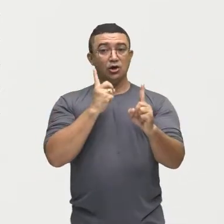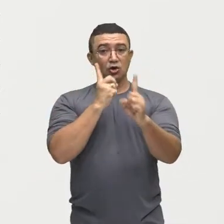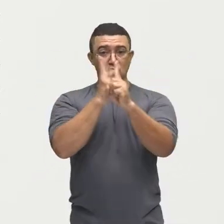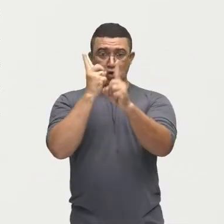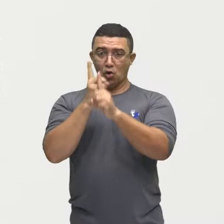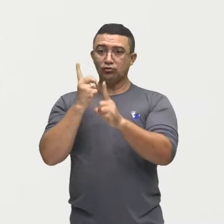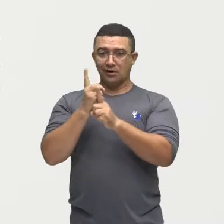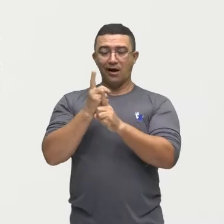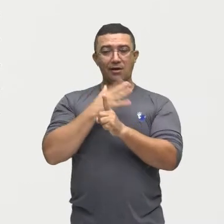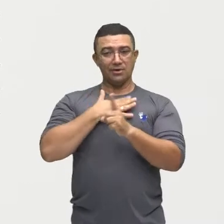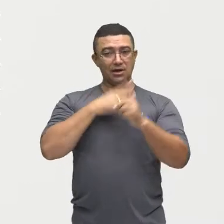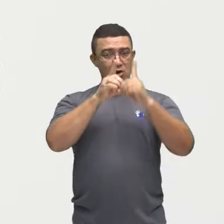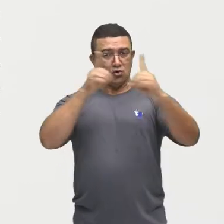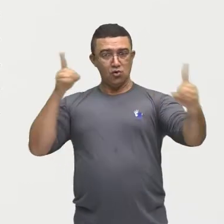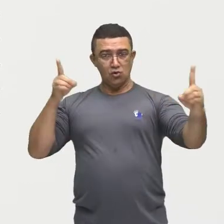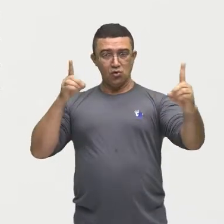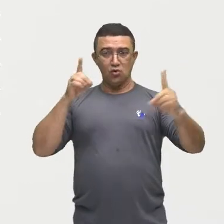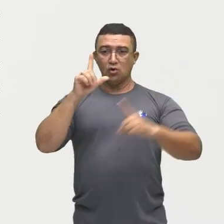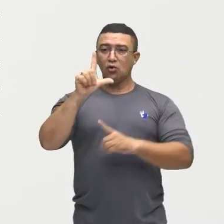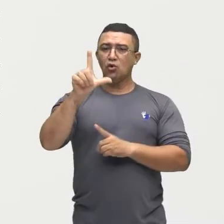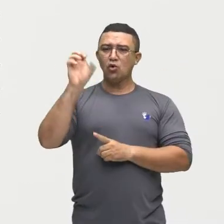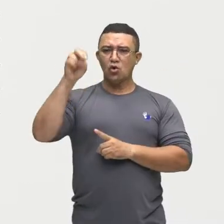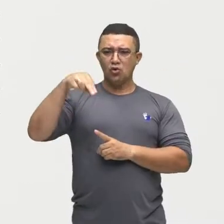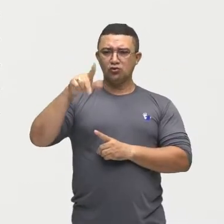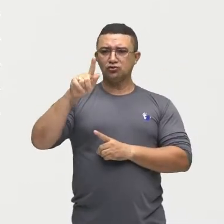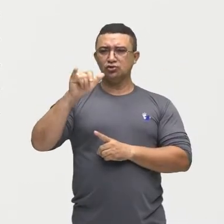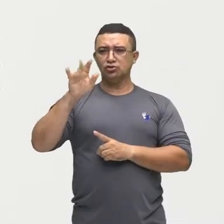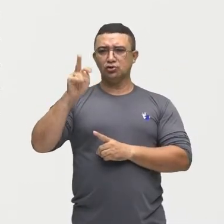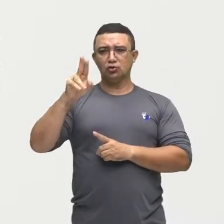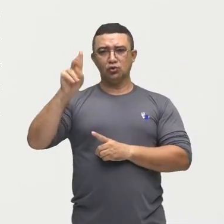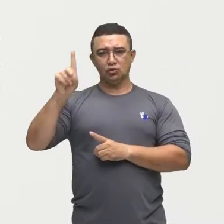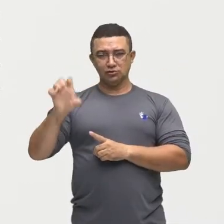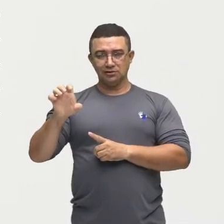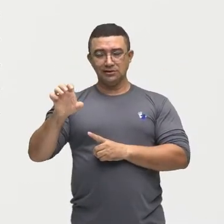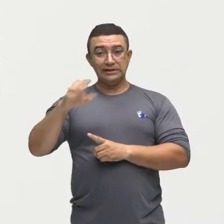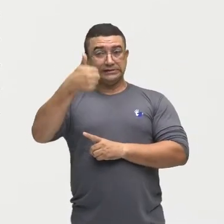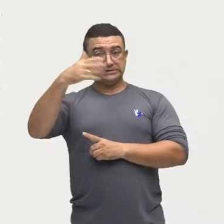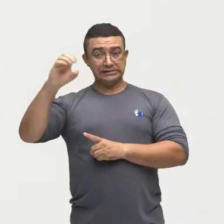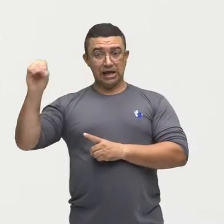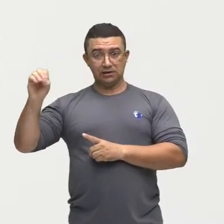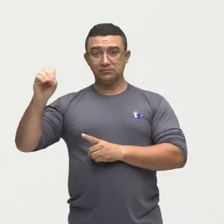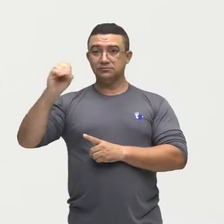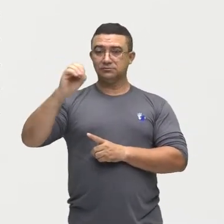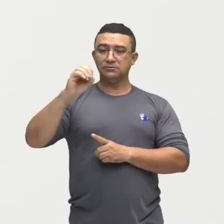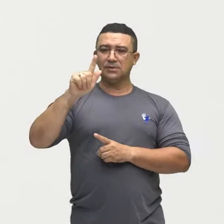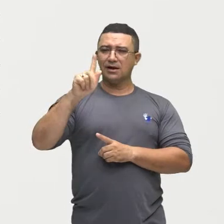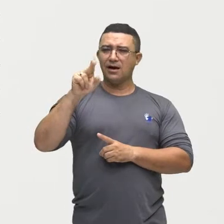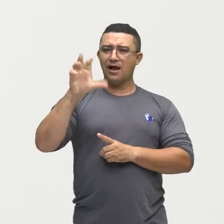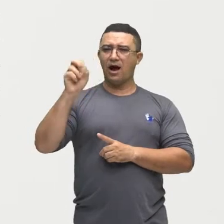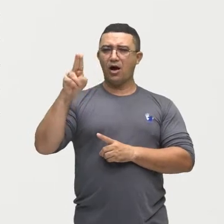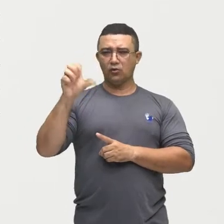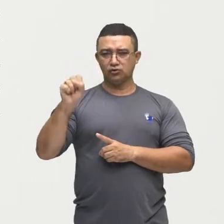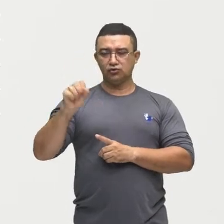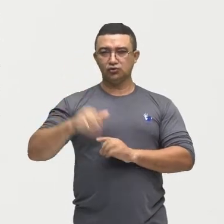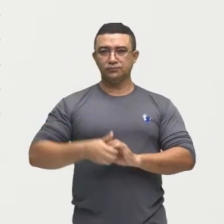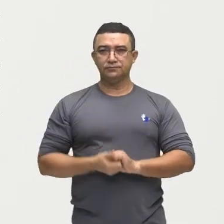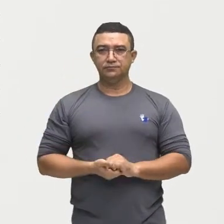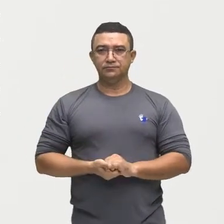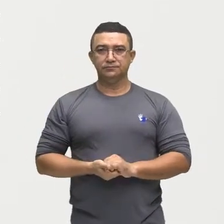a minha longitude de 100 graus. Aí, você observa, tá? Do lado leste ou do lado